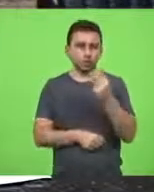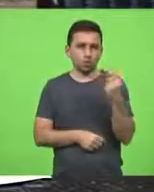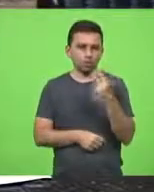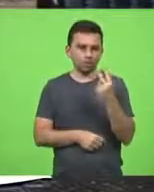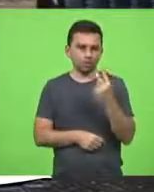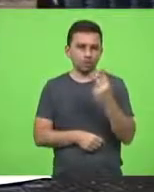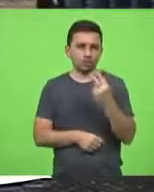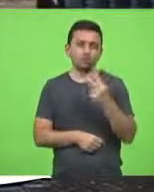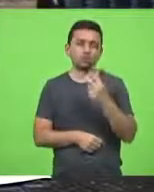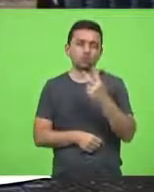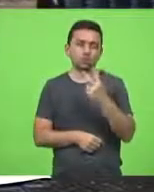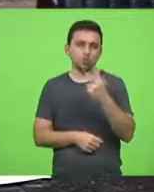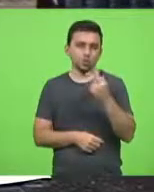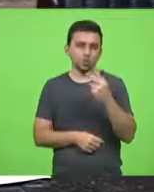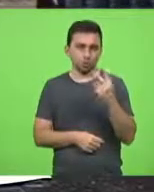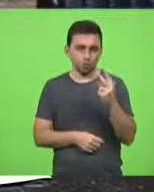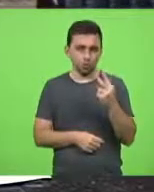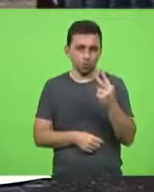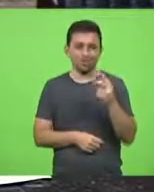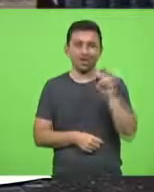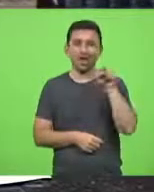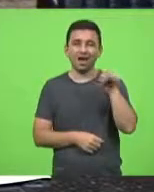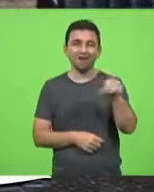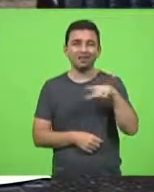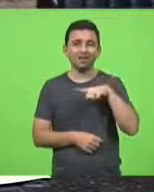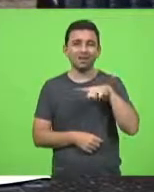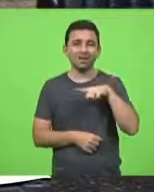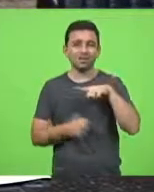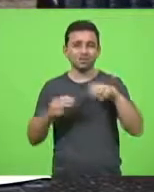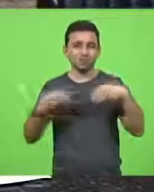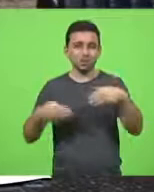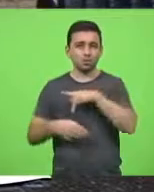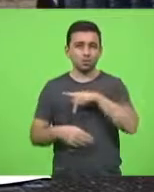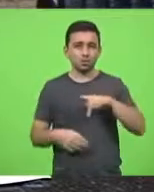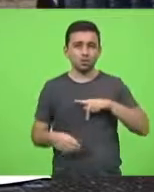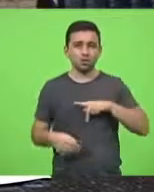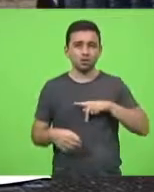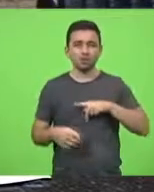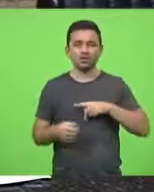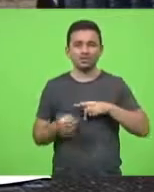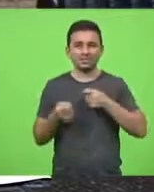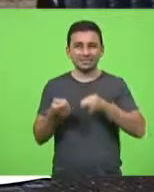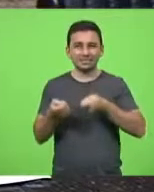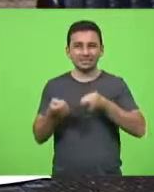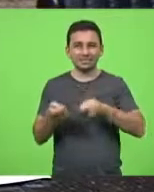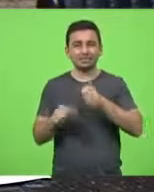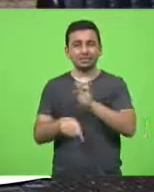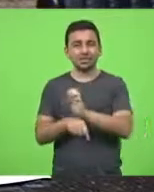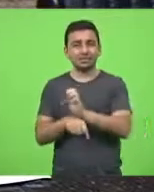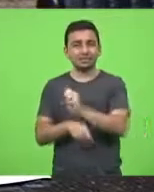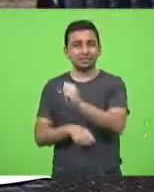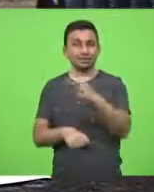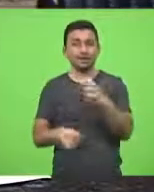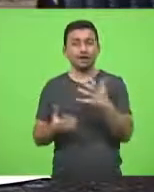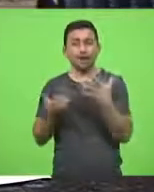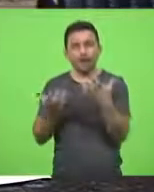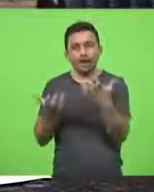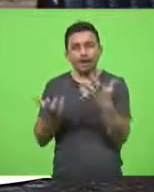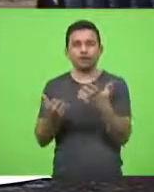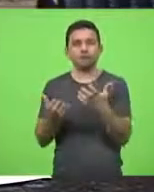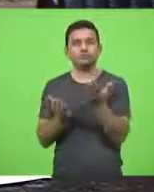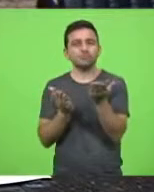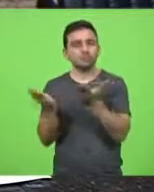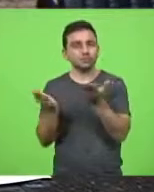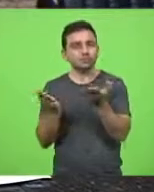2002, o Ministério Público tenta fazer com que o Estado de Santa Catarina faça uma licitação. Há